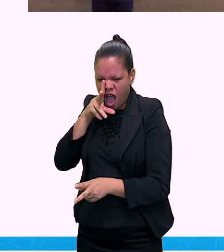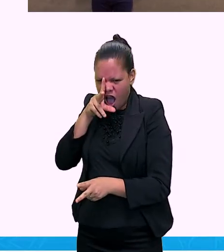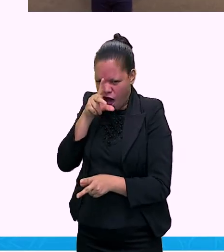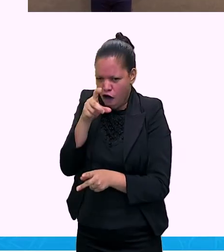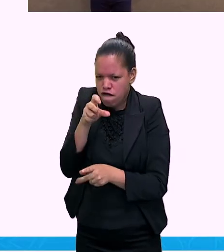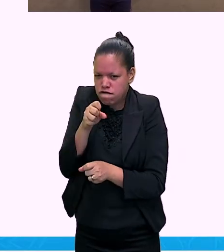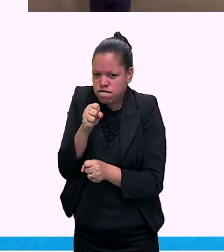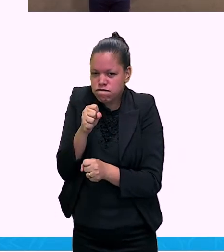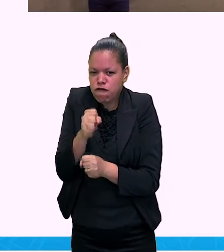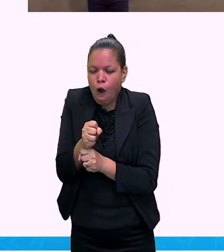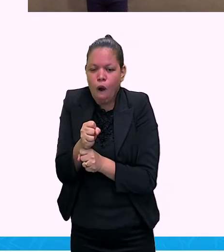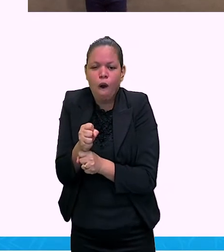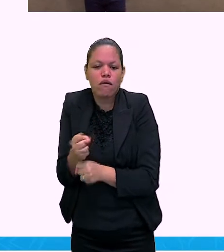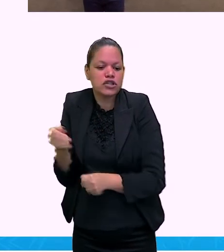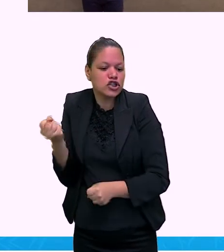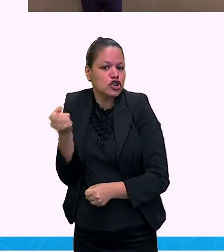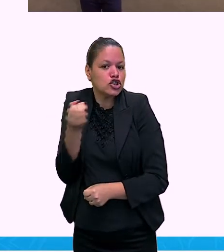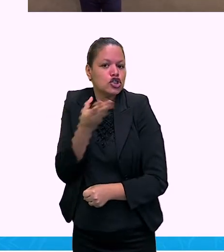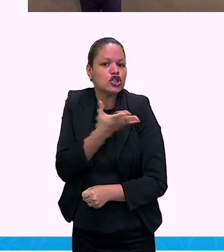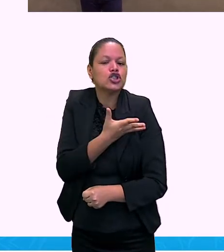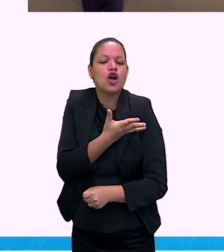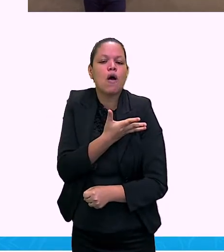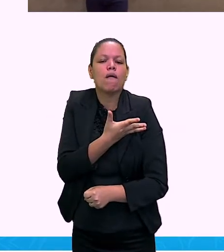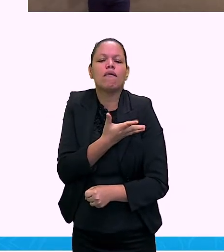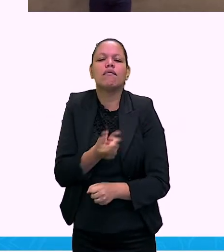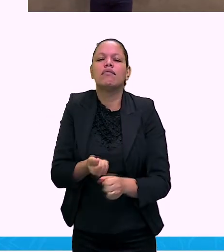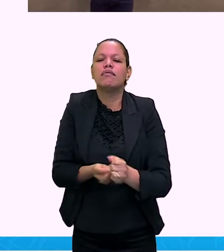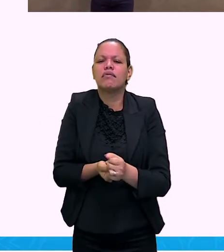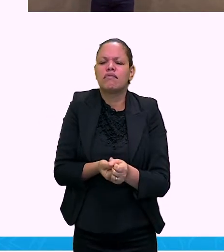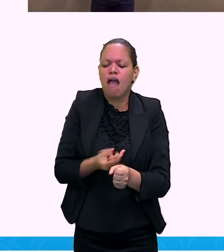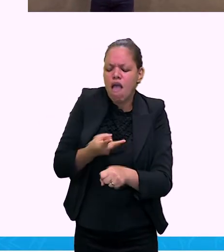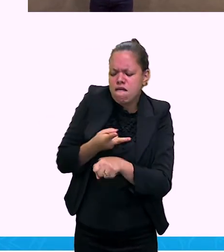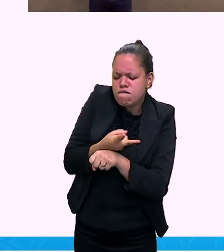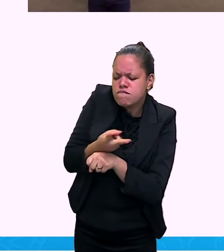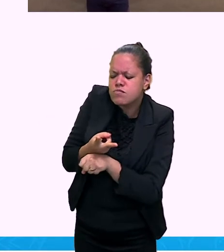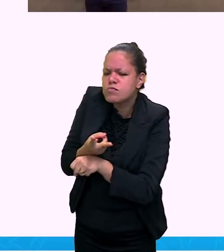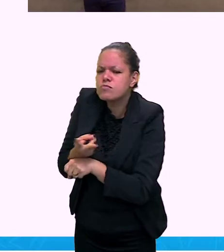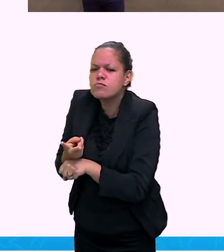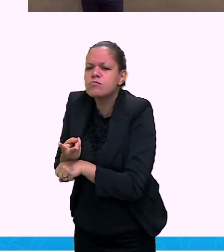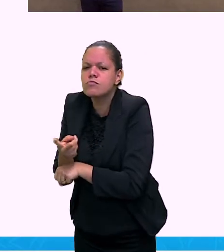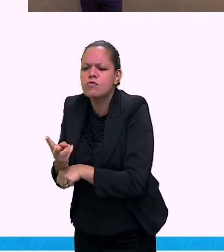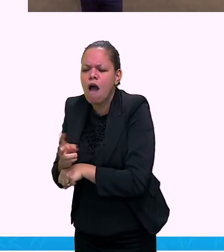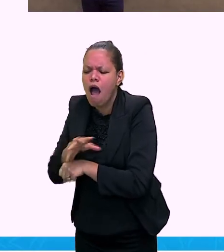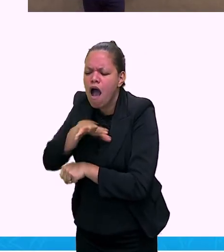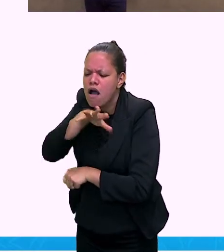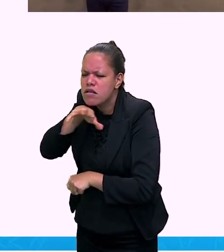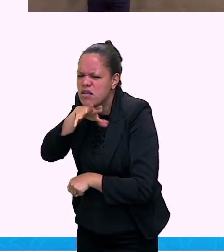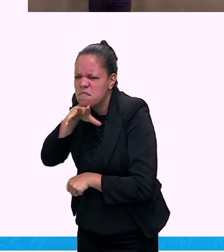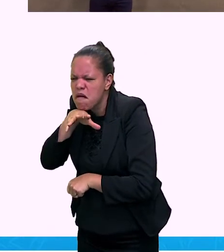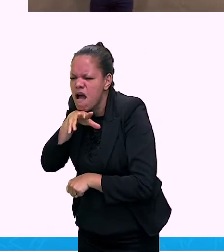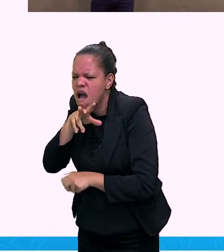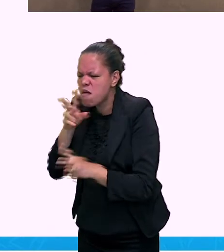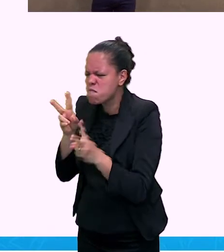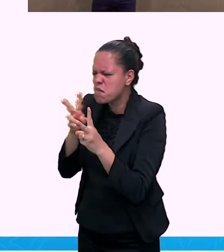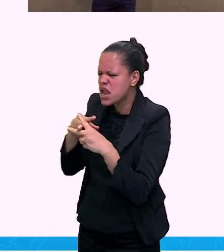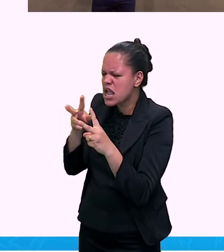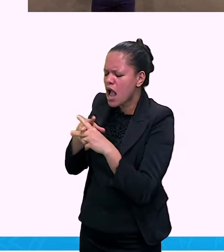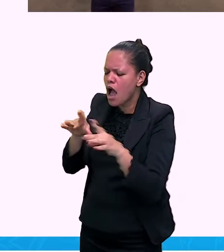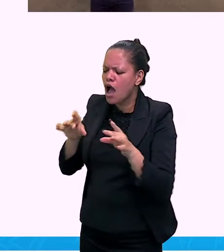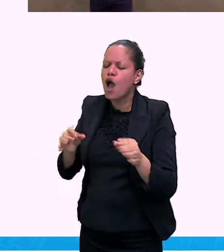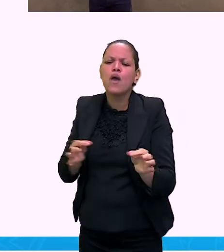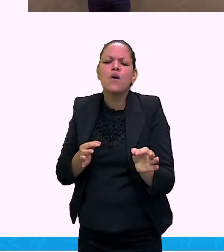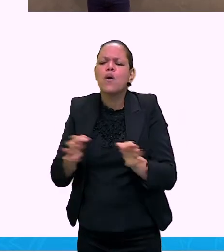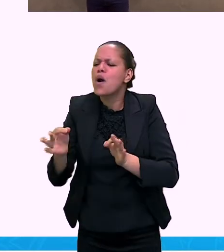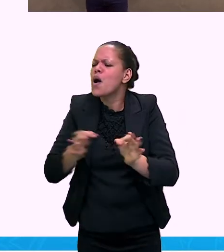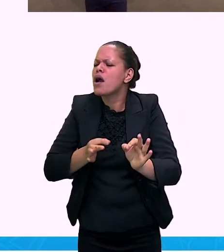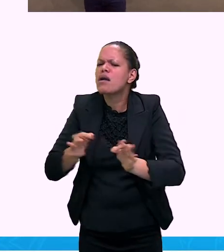por organizar toda essa parte externa. Vamos caçar? Então ele organizava Vamos guerrear? Então ele também organizava como seria